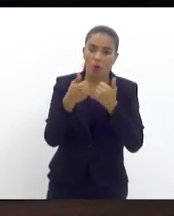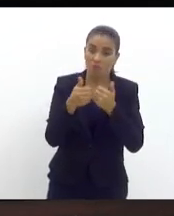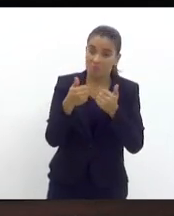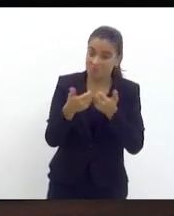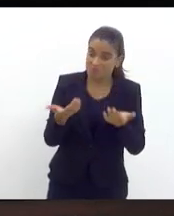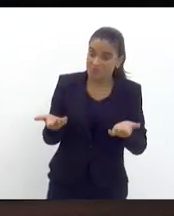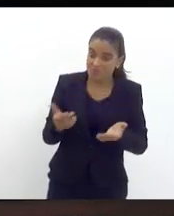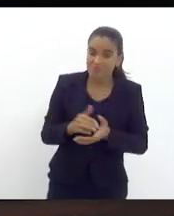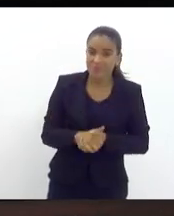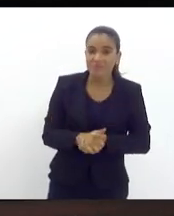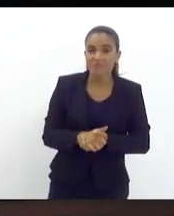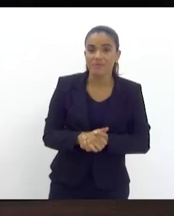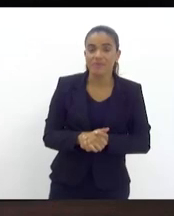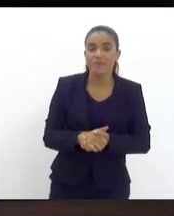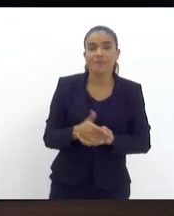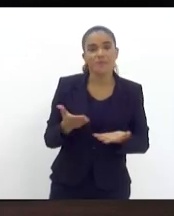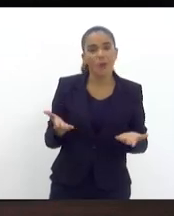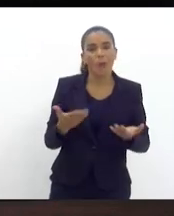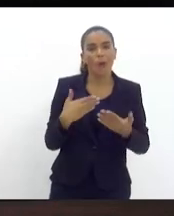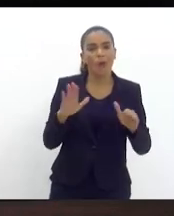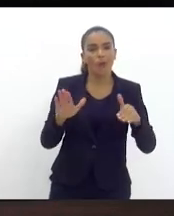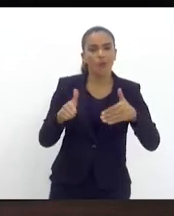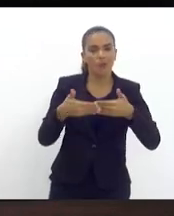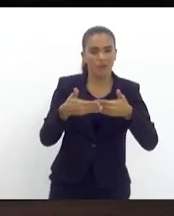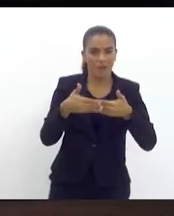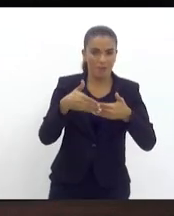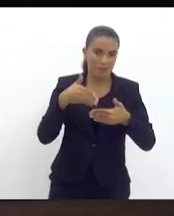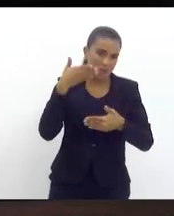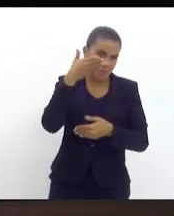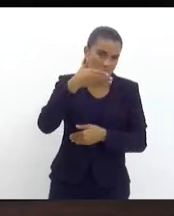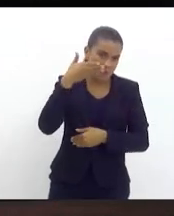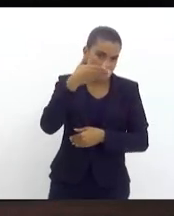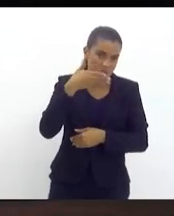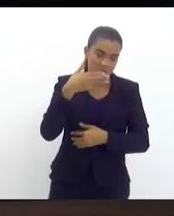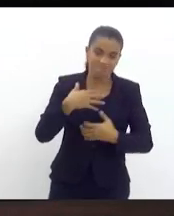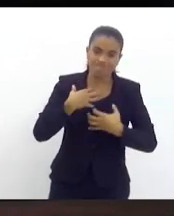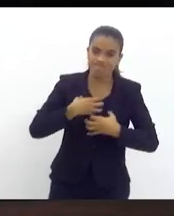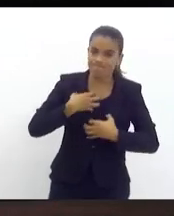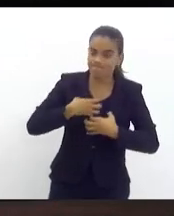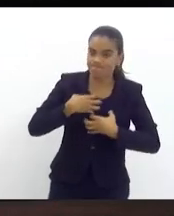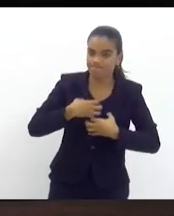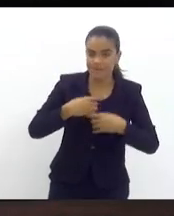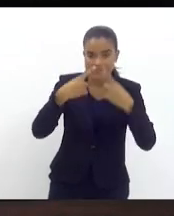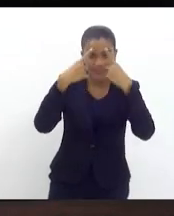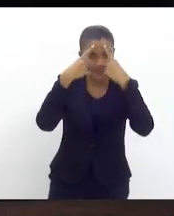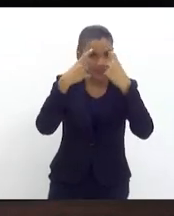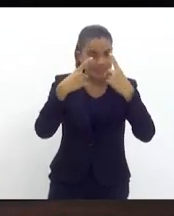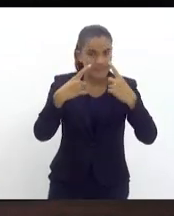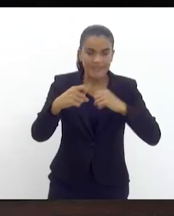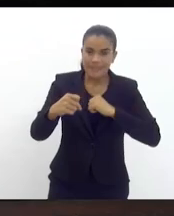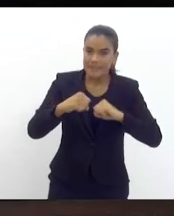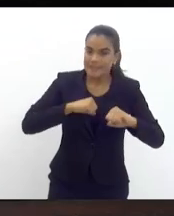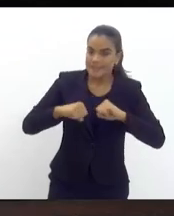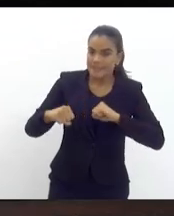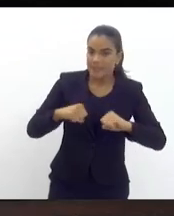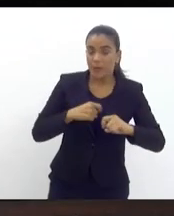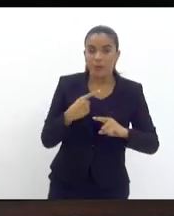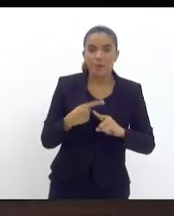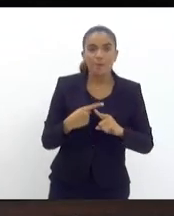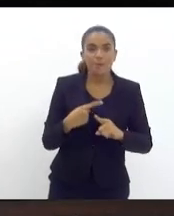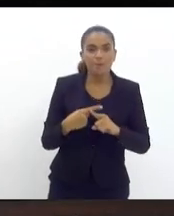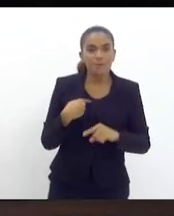eu quero aqui terminar minha fala com muita indignação porque eu